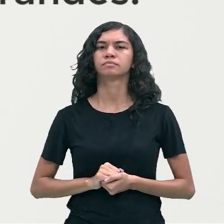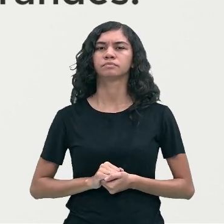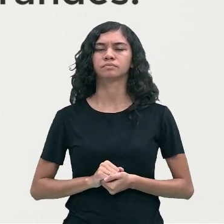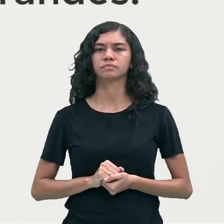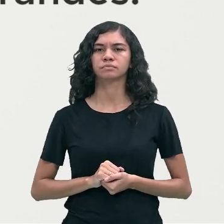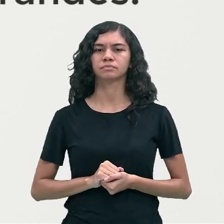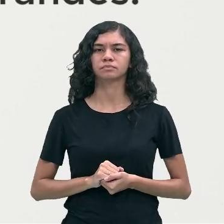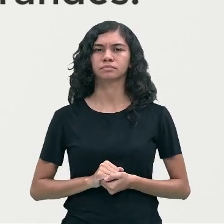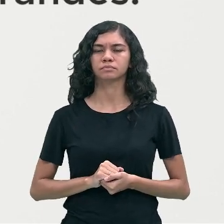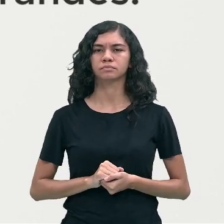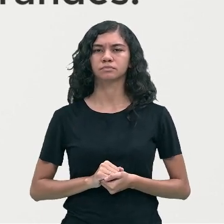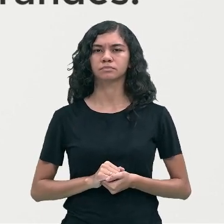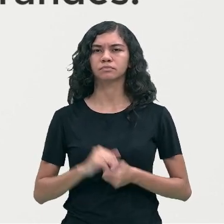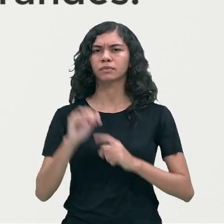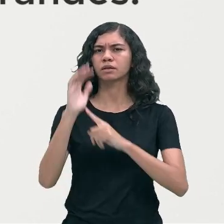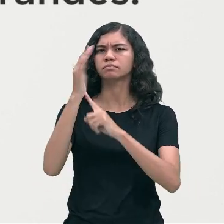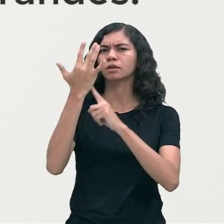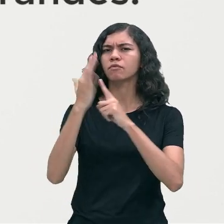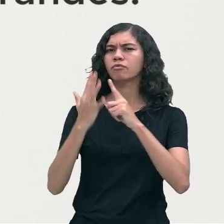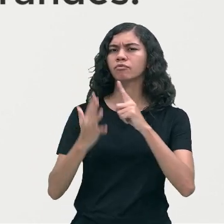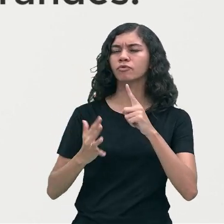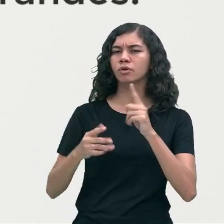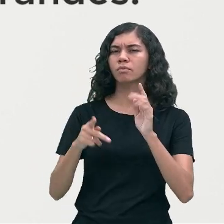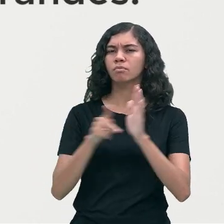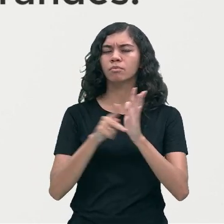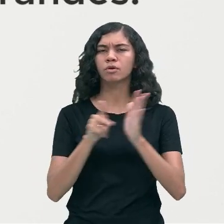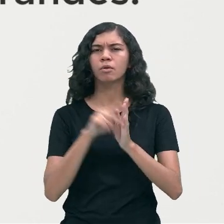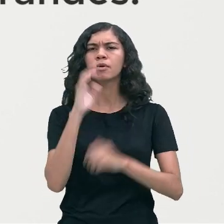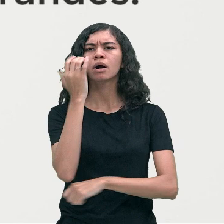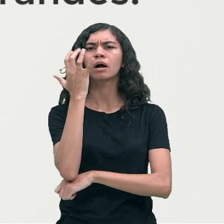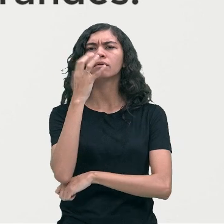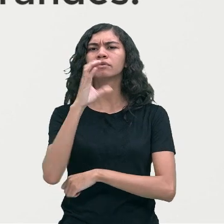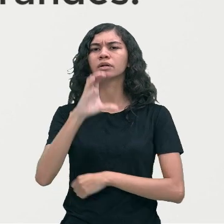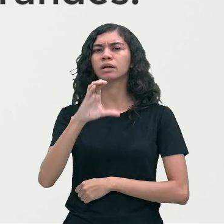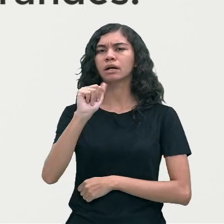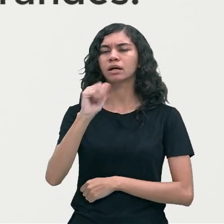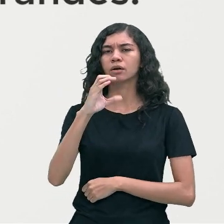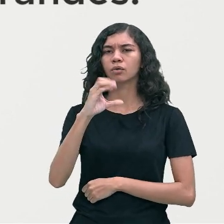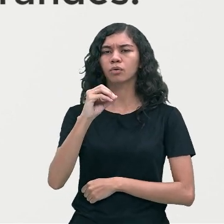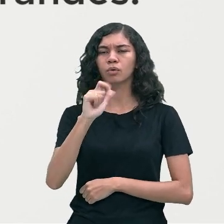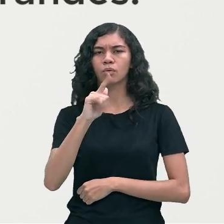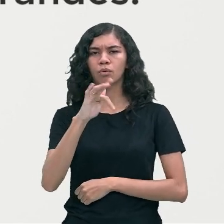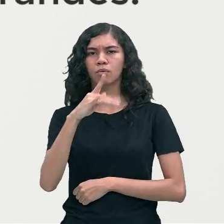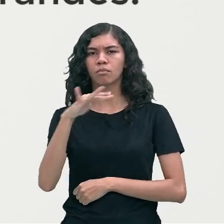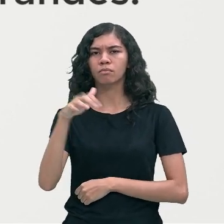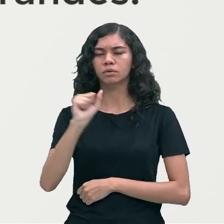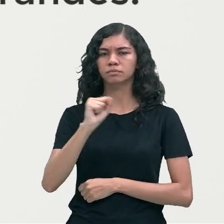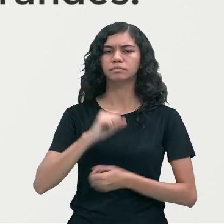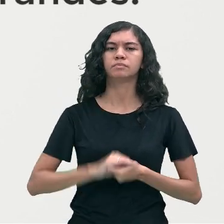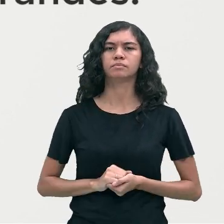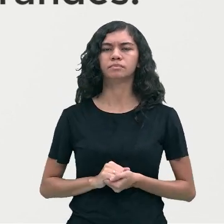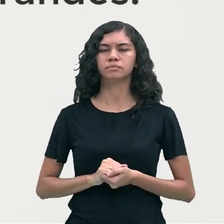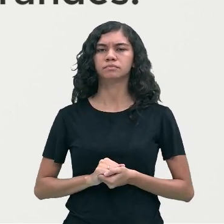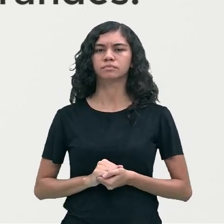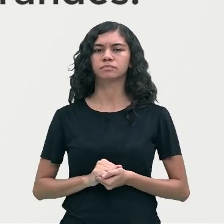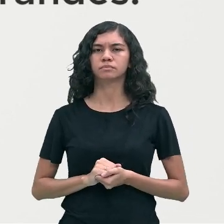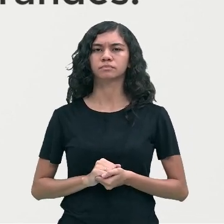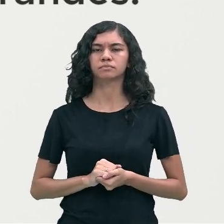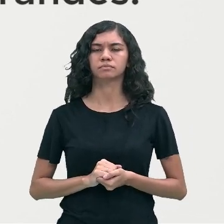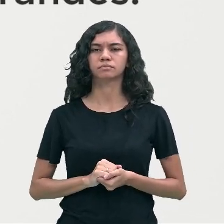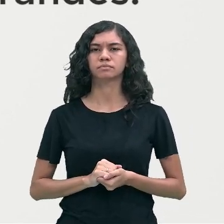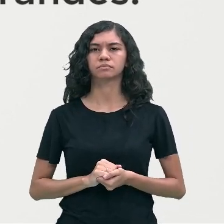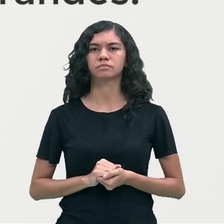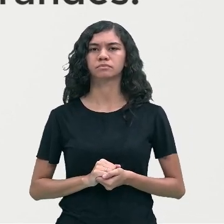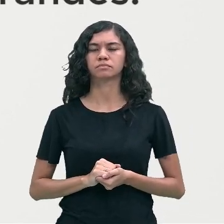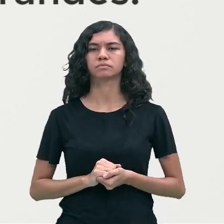árvore da cocoloba, da família das poligonáceas. Então, olha só aqui comigo. Então, aqui